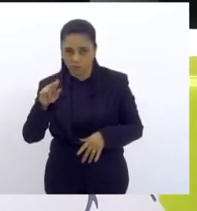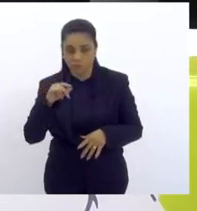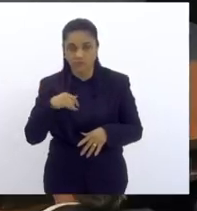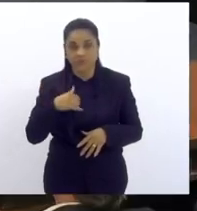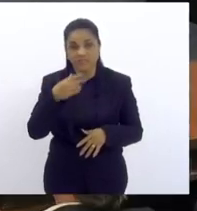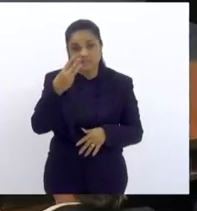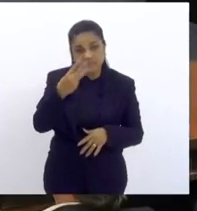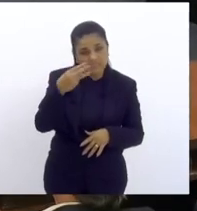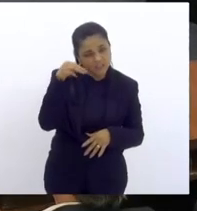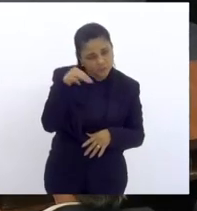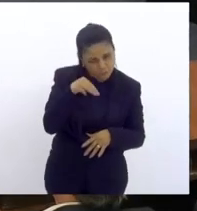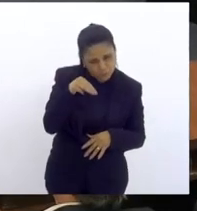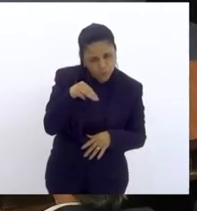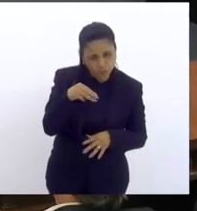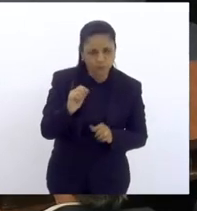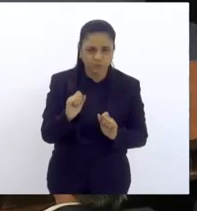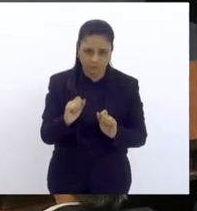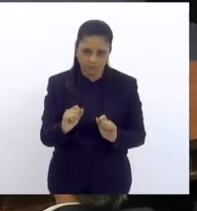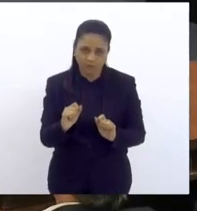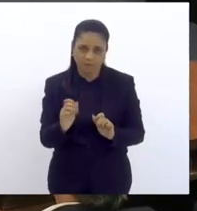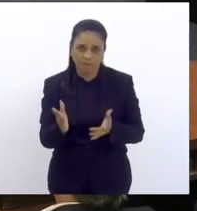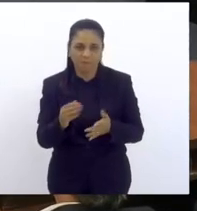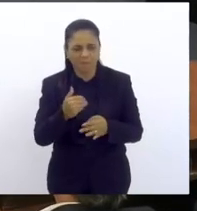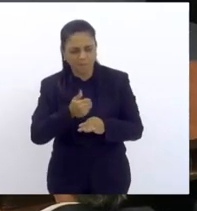mentais mas pode ser um pouquinho